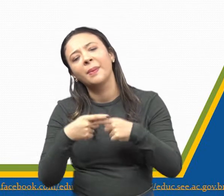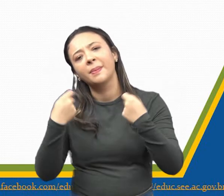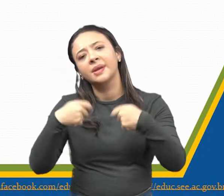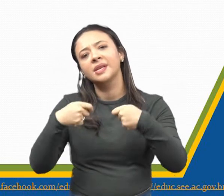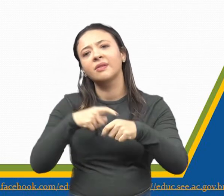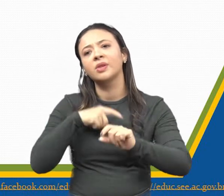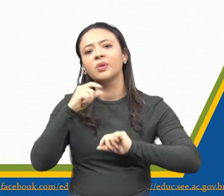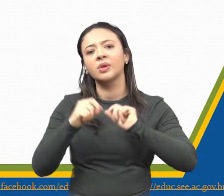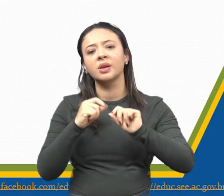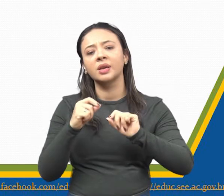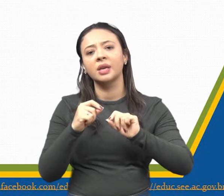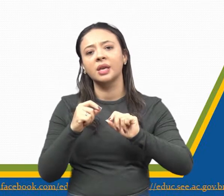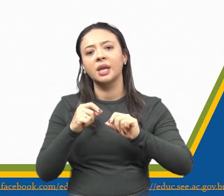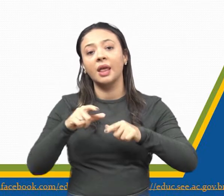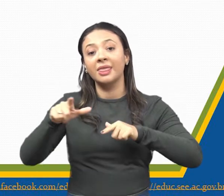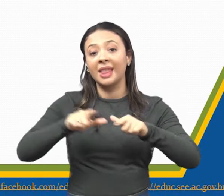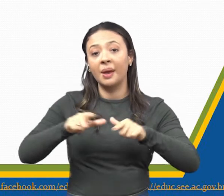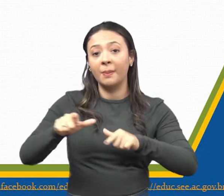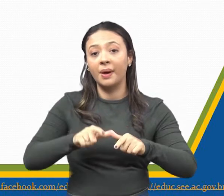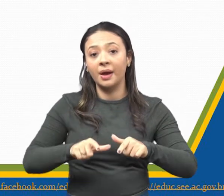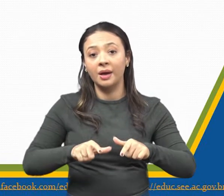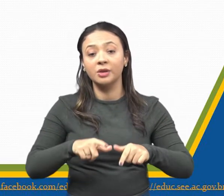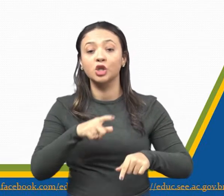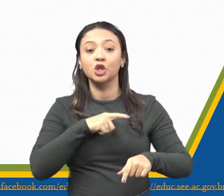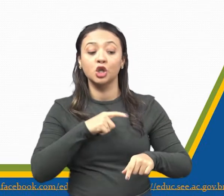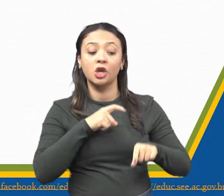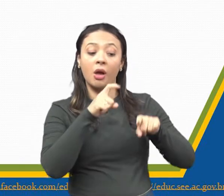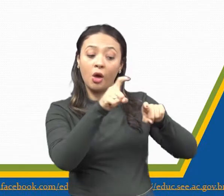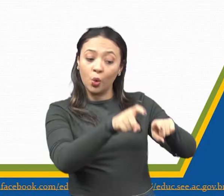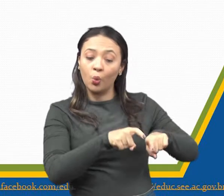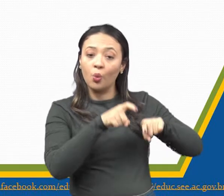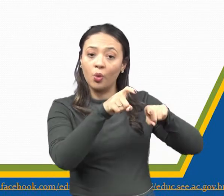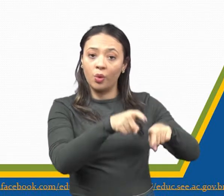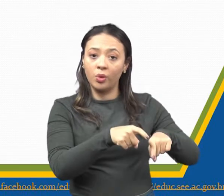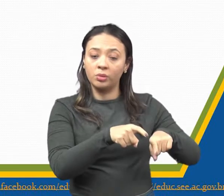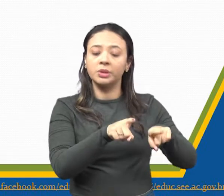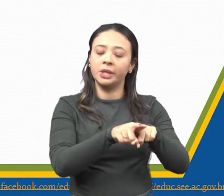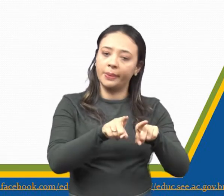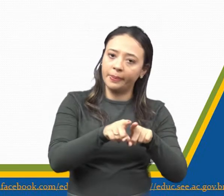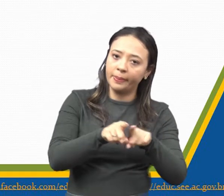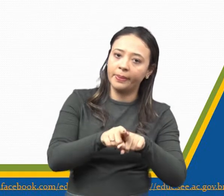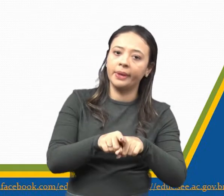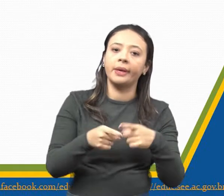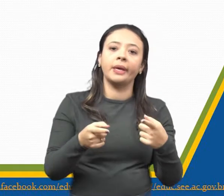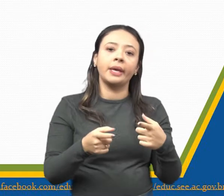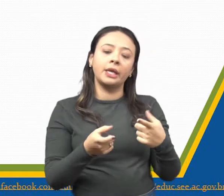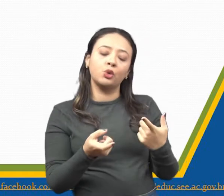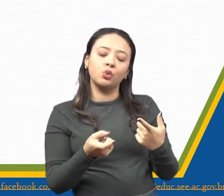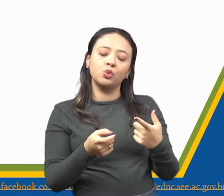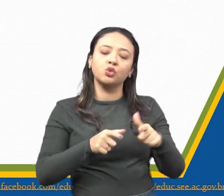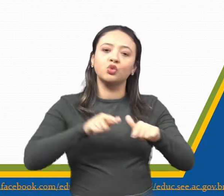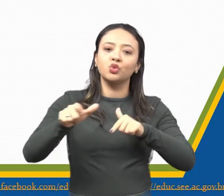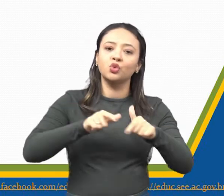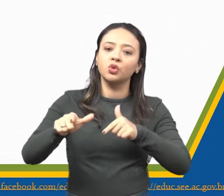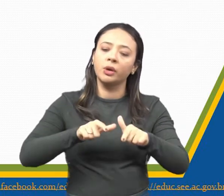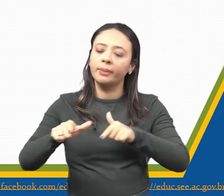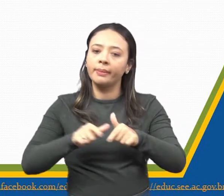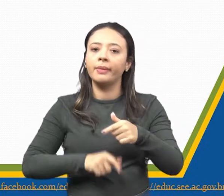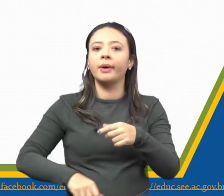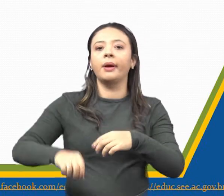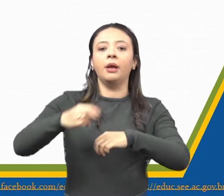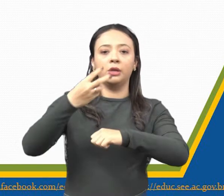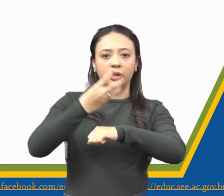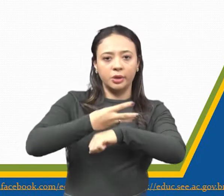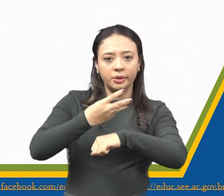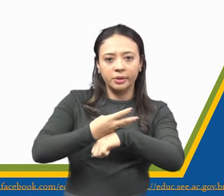eram desenvolvidas no espaço agrário e das atividades mineradoras, principalmente da cana-de-açúcar,